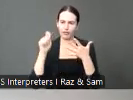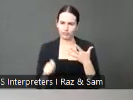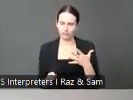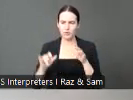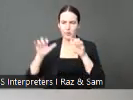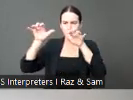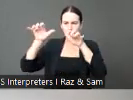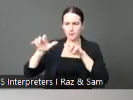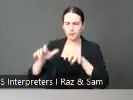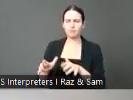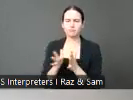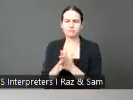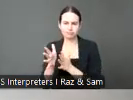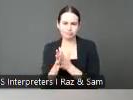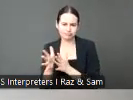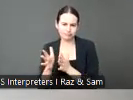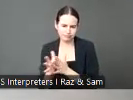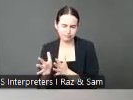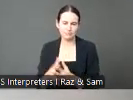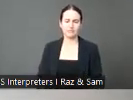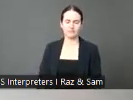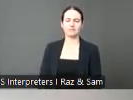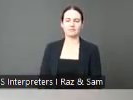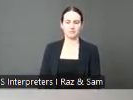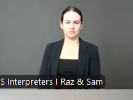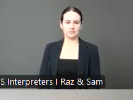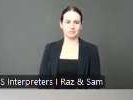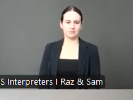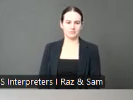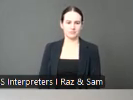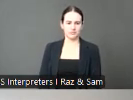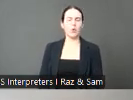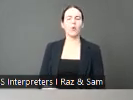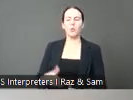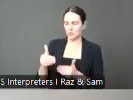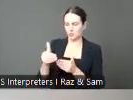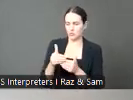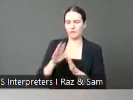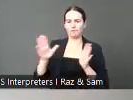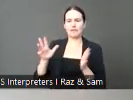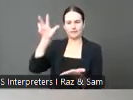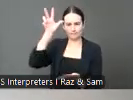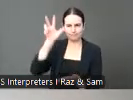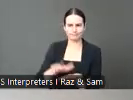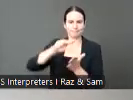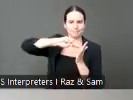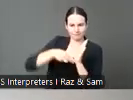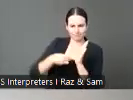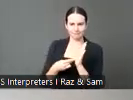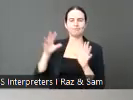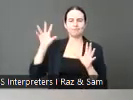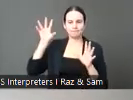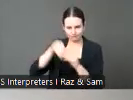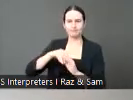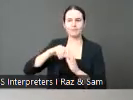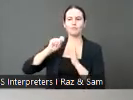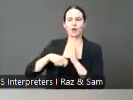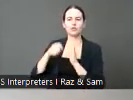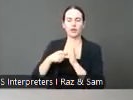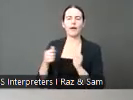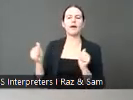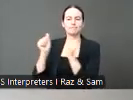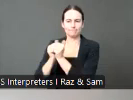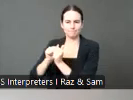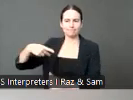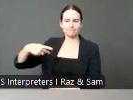nosso empenho para participar na plataforma que está sendo lançada pela OPAS para a eliminação